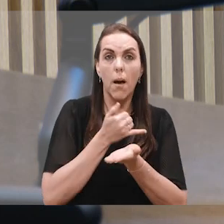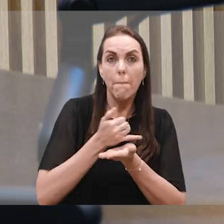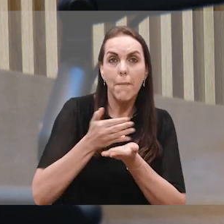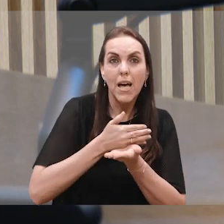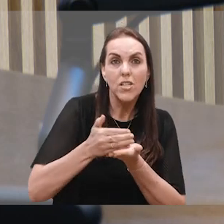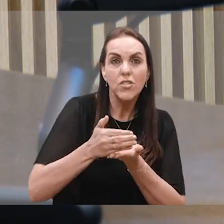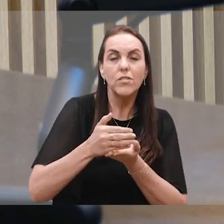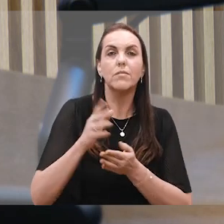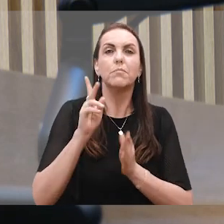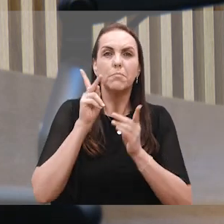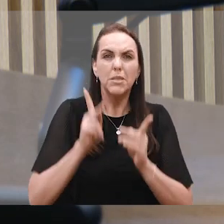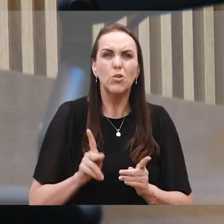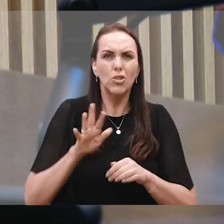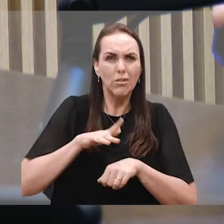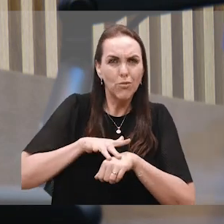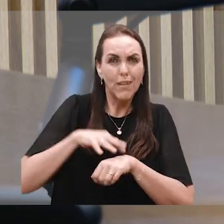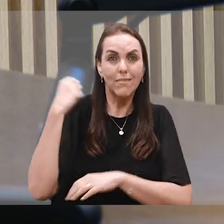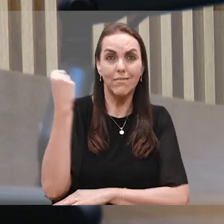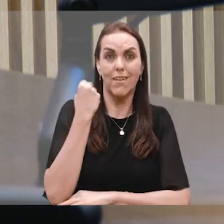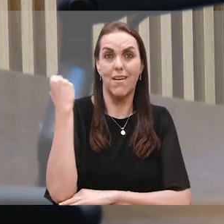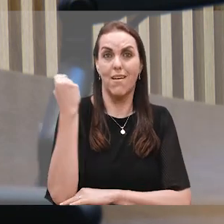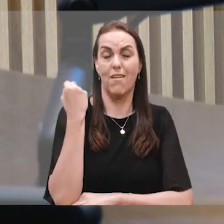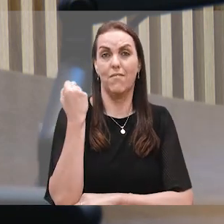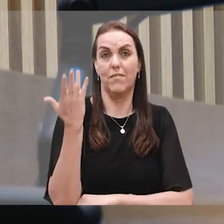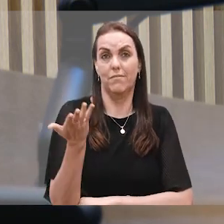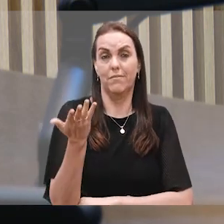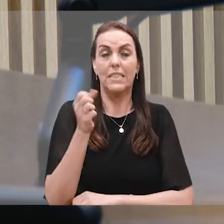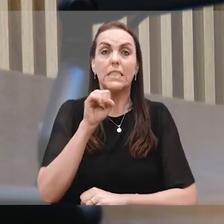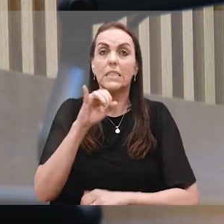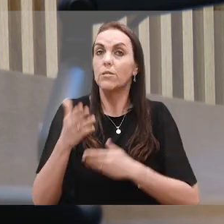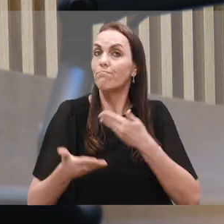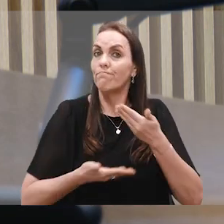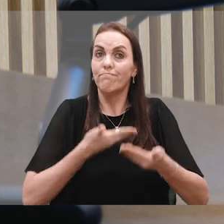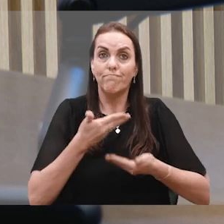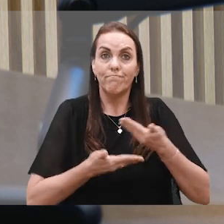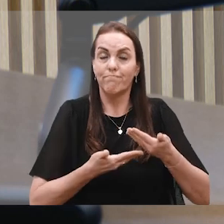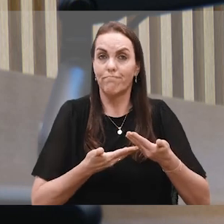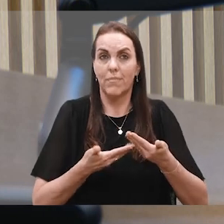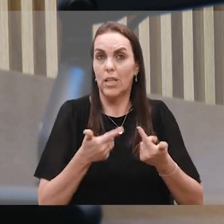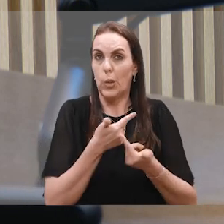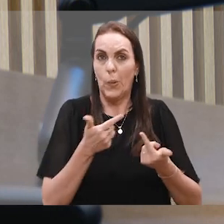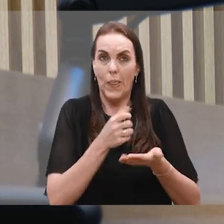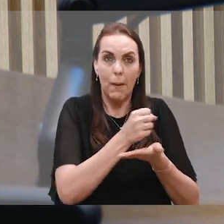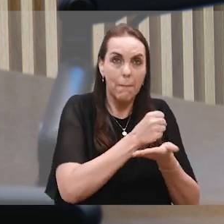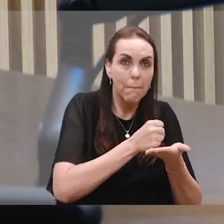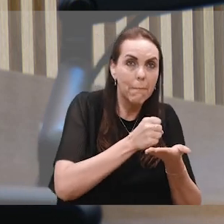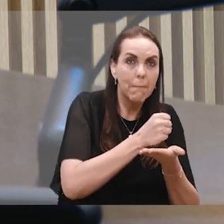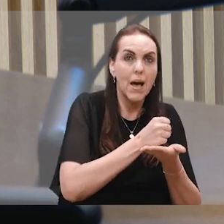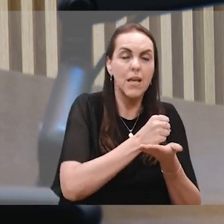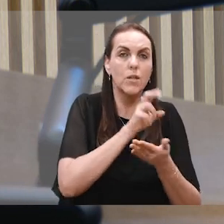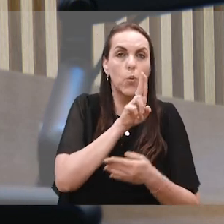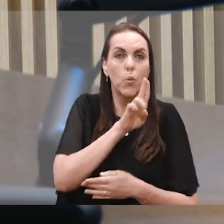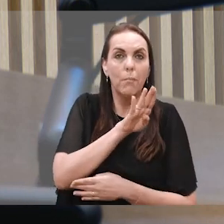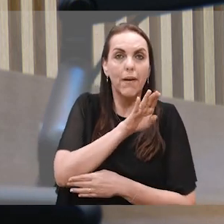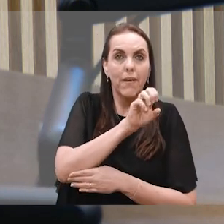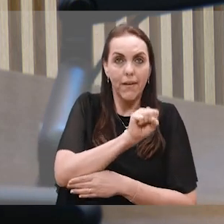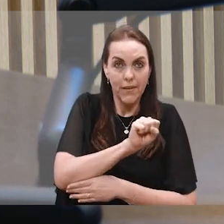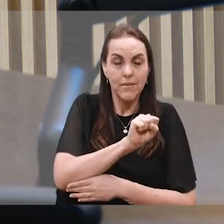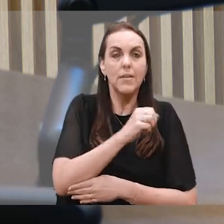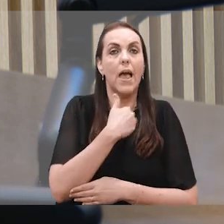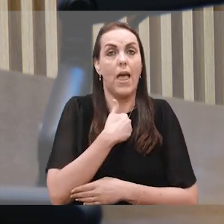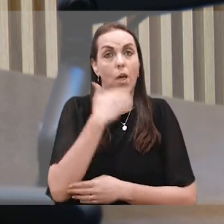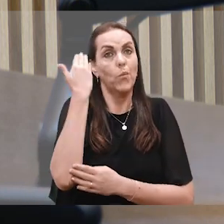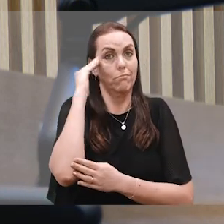quando a pessoa está doente, e É. bem doente. Quando tu não tem um atendimento na básica, que seriam nas